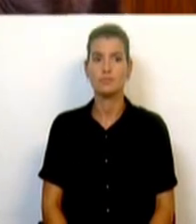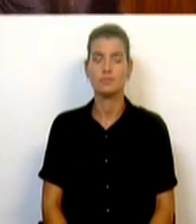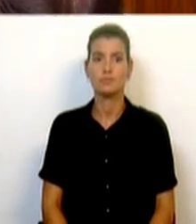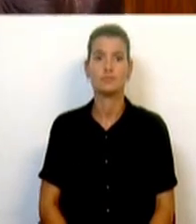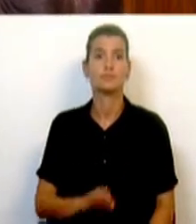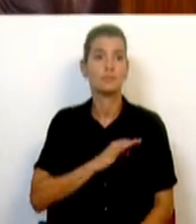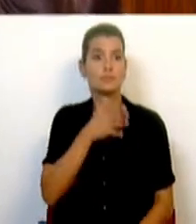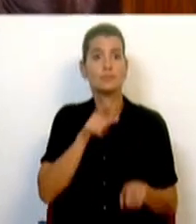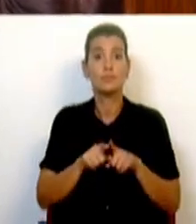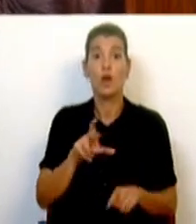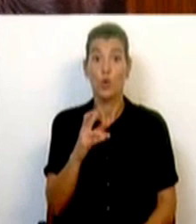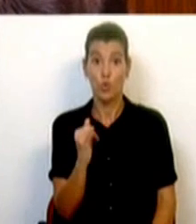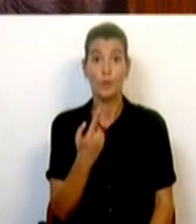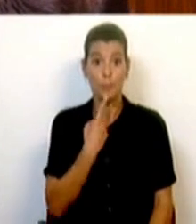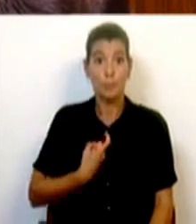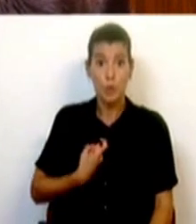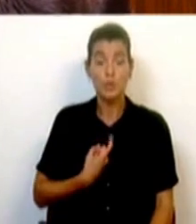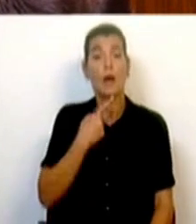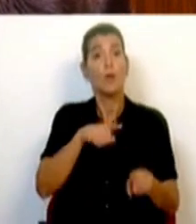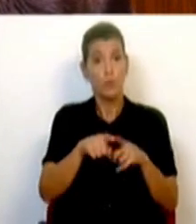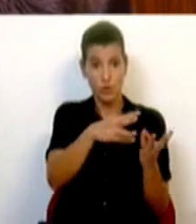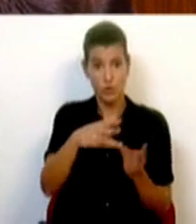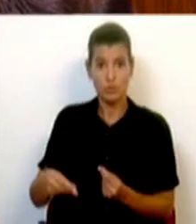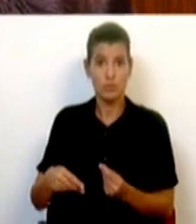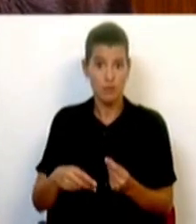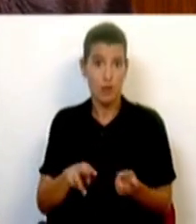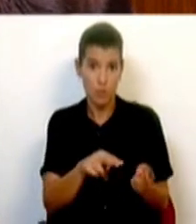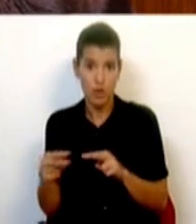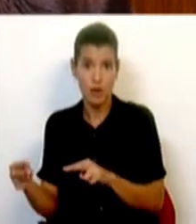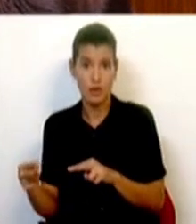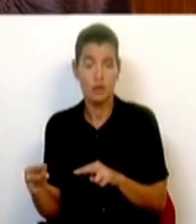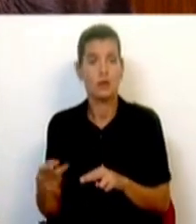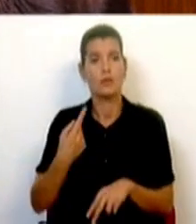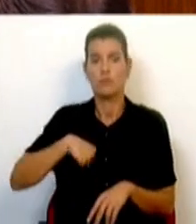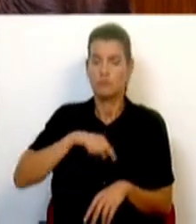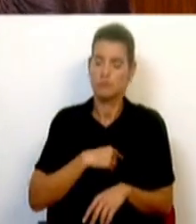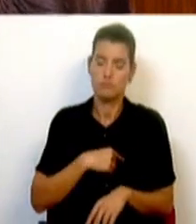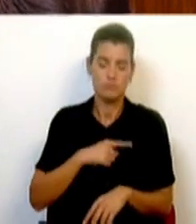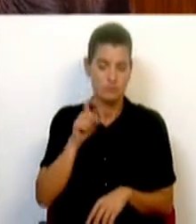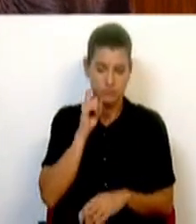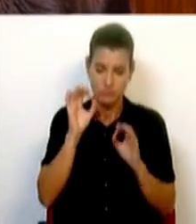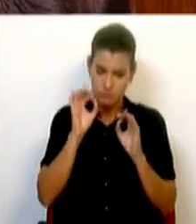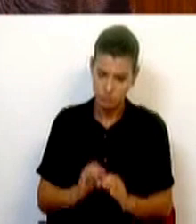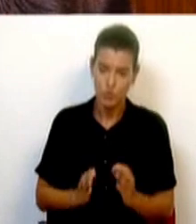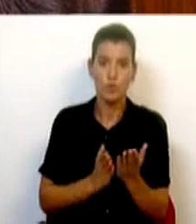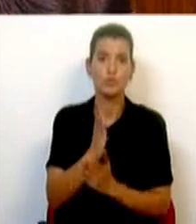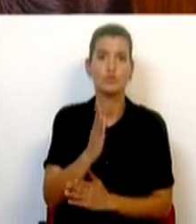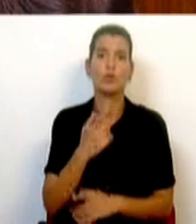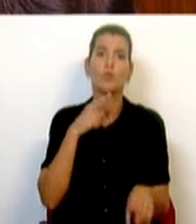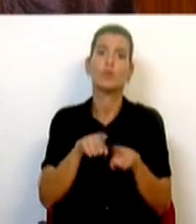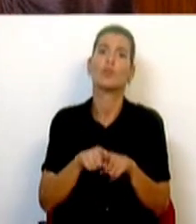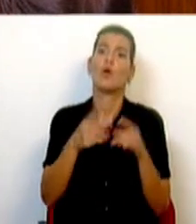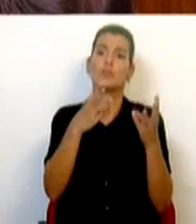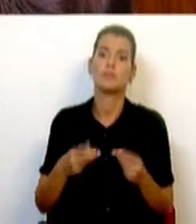Sr. Deputado Rui Tavares pergunta se vamos mudar de política orçamental. Não, nós asseguramos a continuação da política